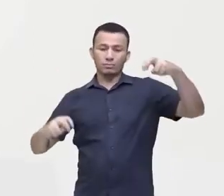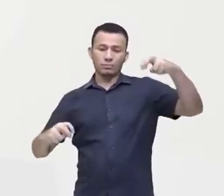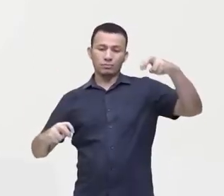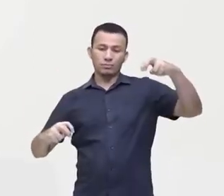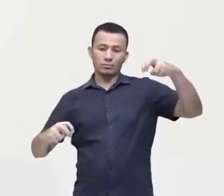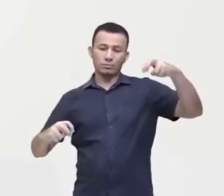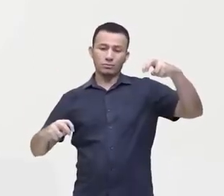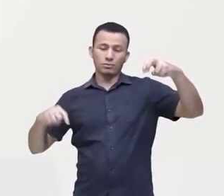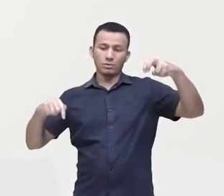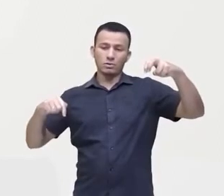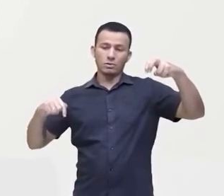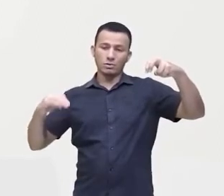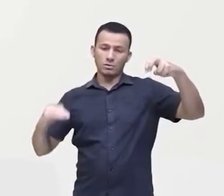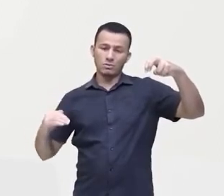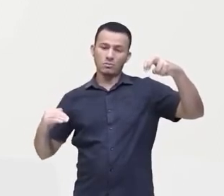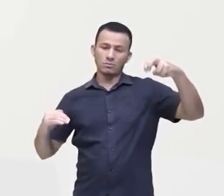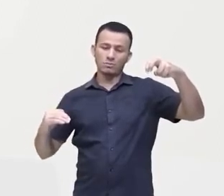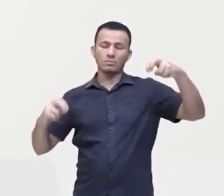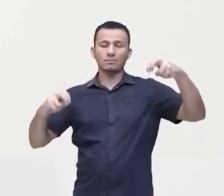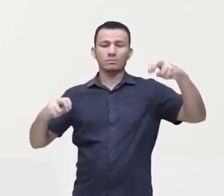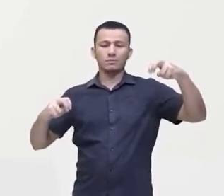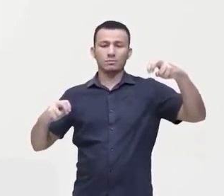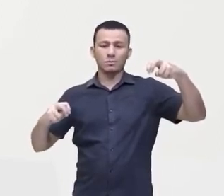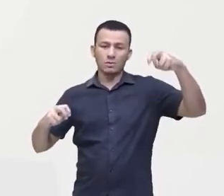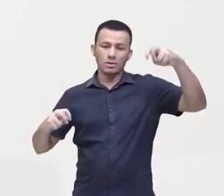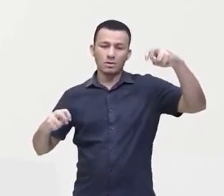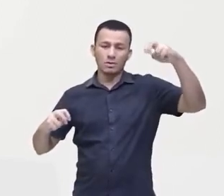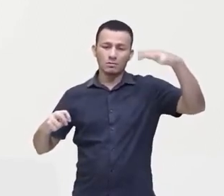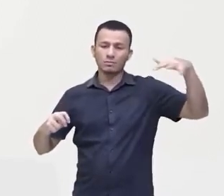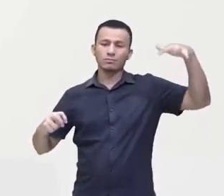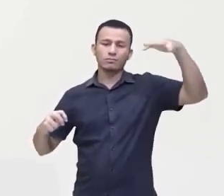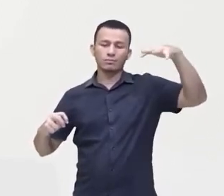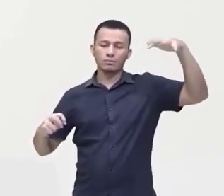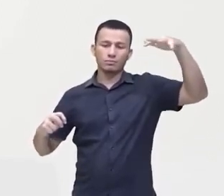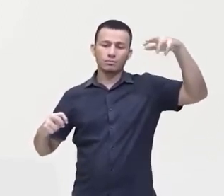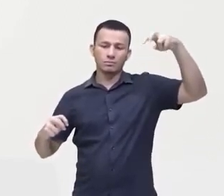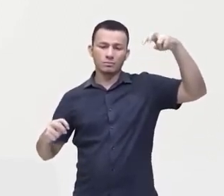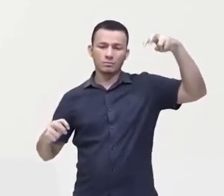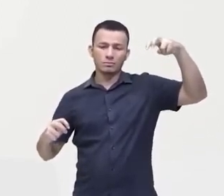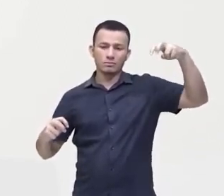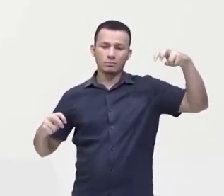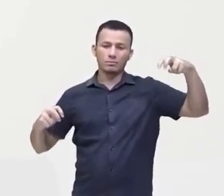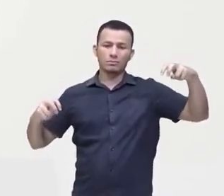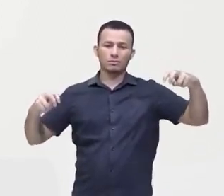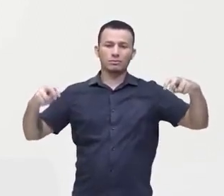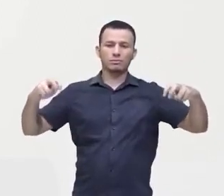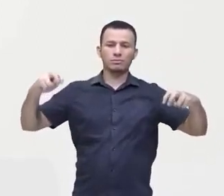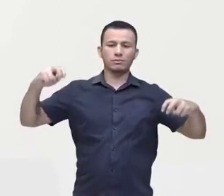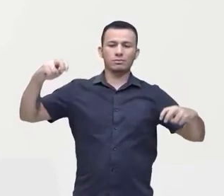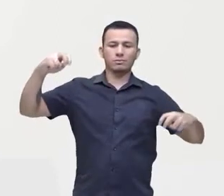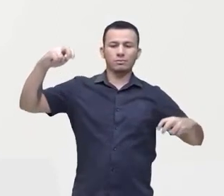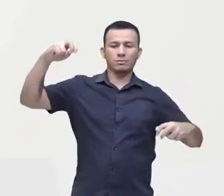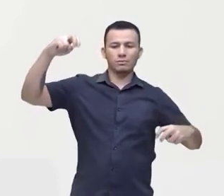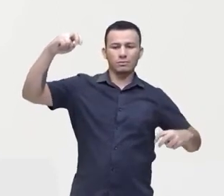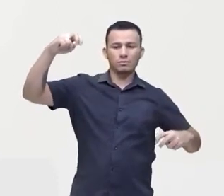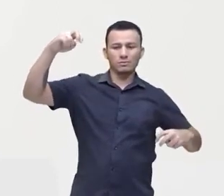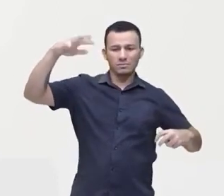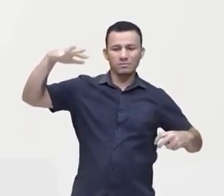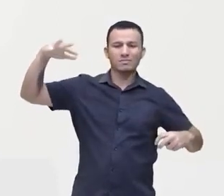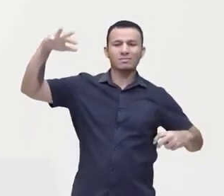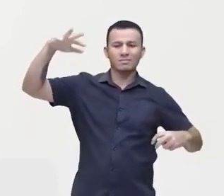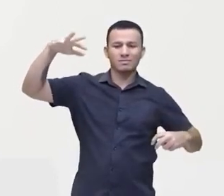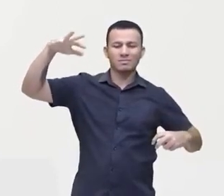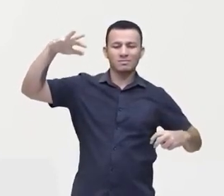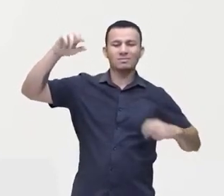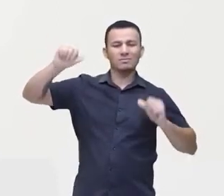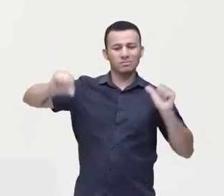está em cima. E aí, quando o coleguinha que está em cima desce, o de baixo vai para